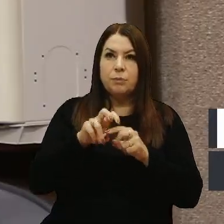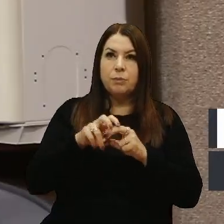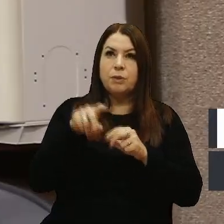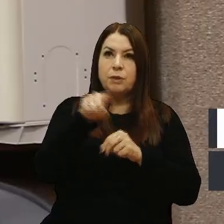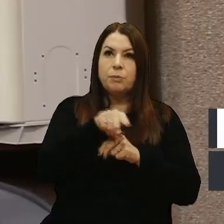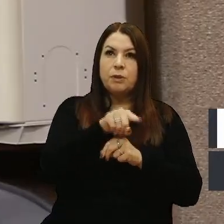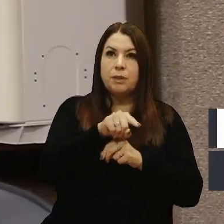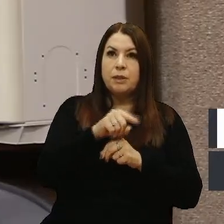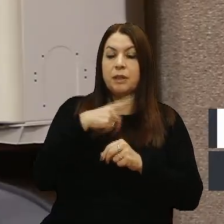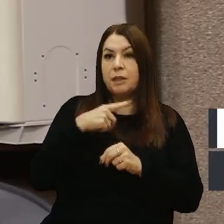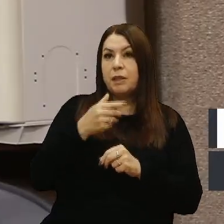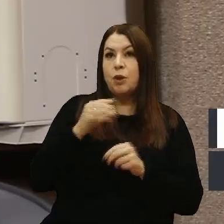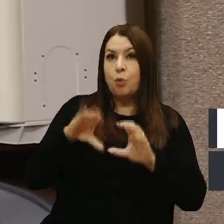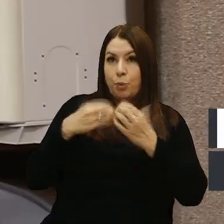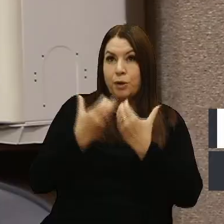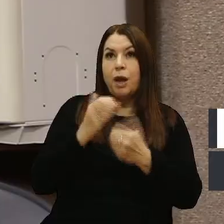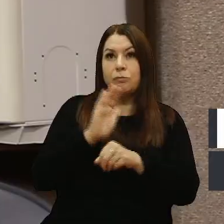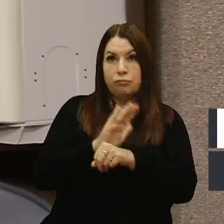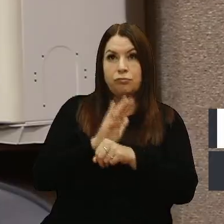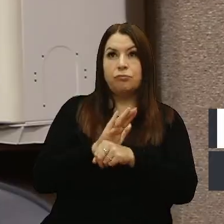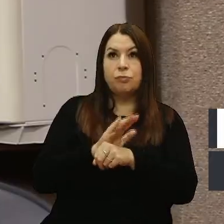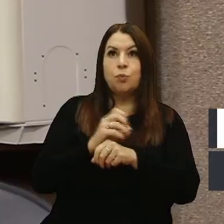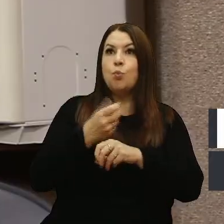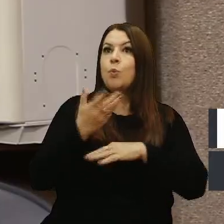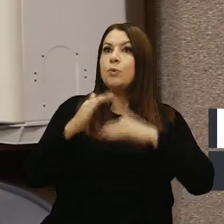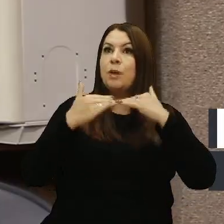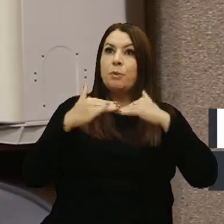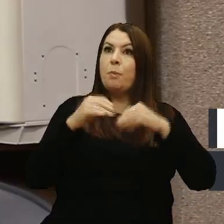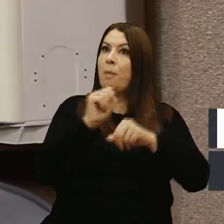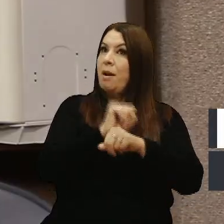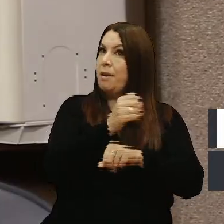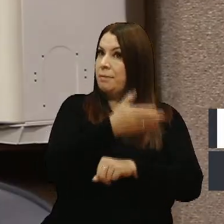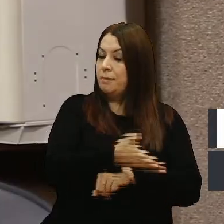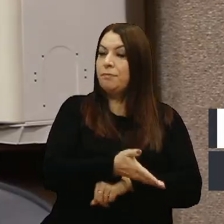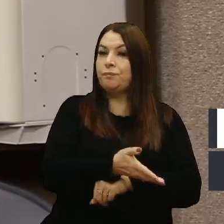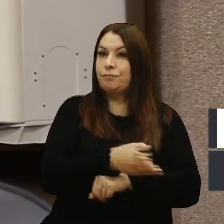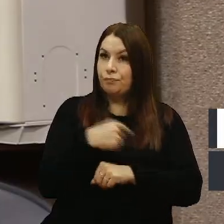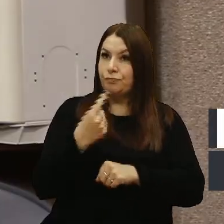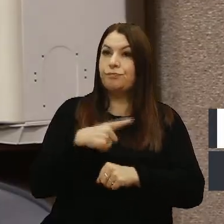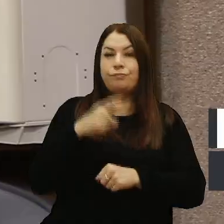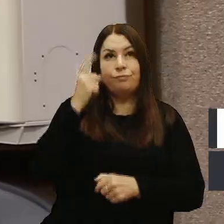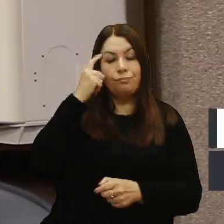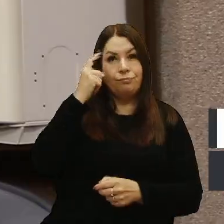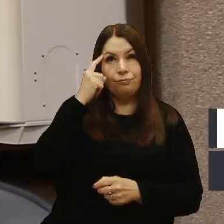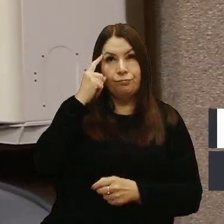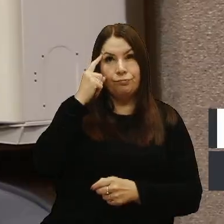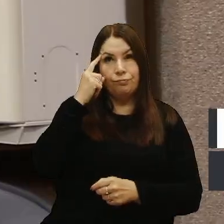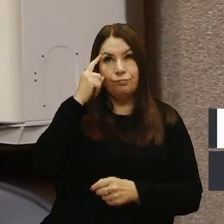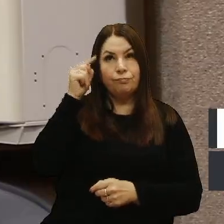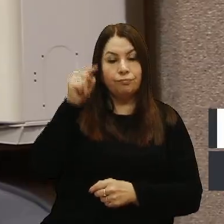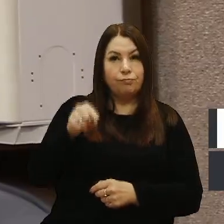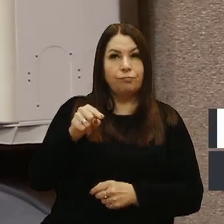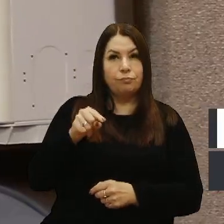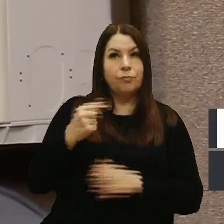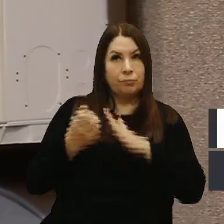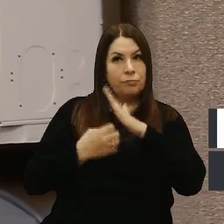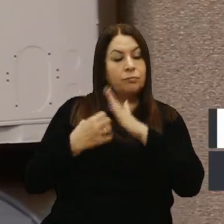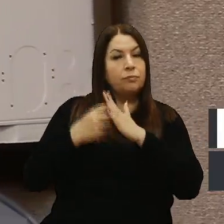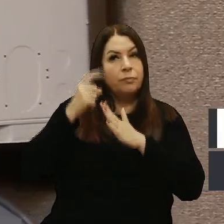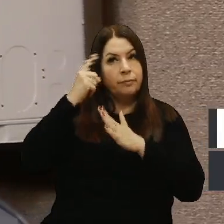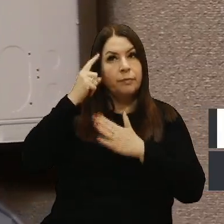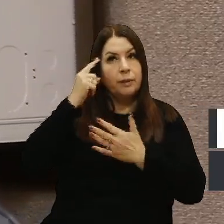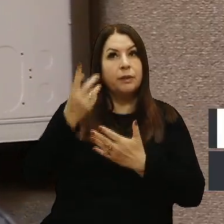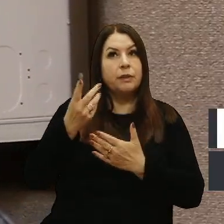ajudar muito aquela comunidade. Quantos caminhões ficaram entalados? Então, nós temos que pensar, e a concessionária tem que